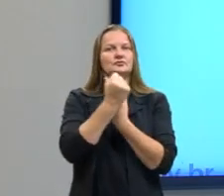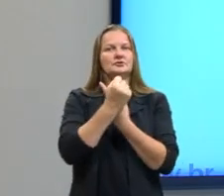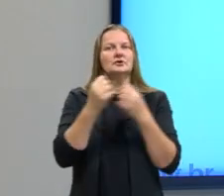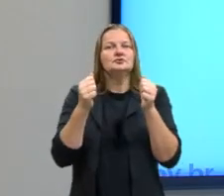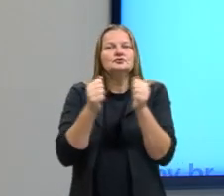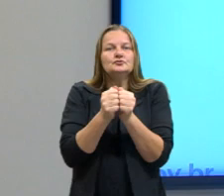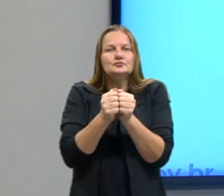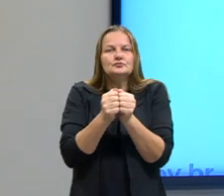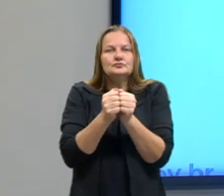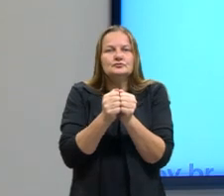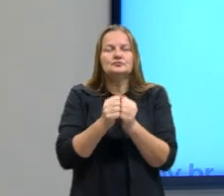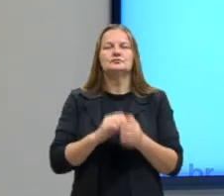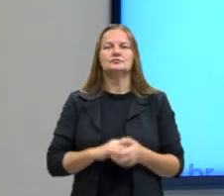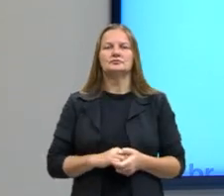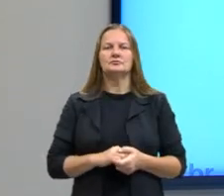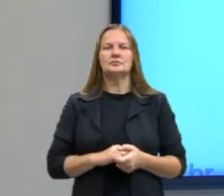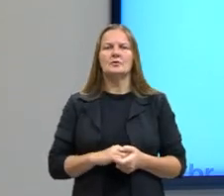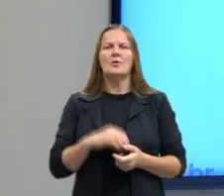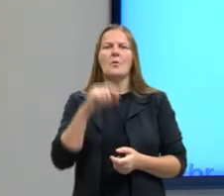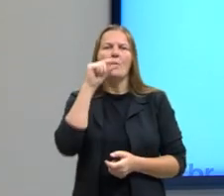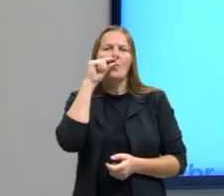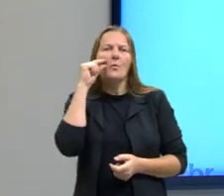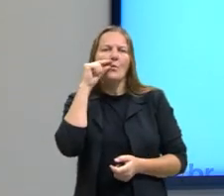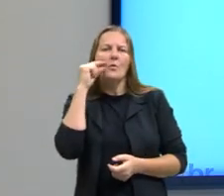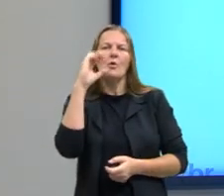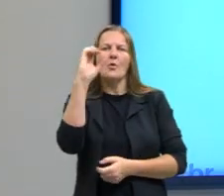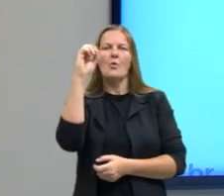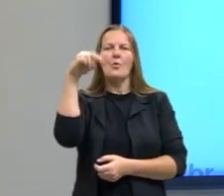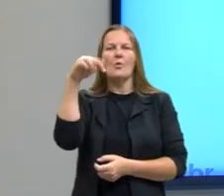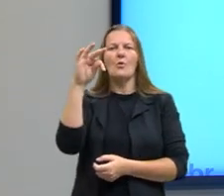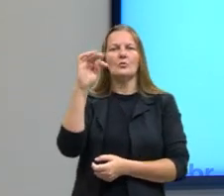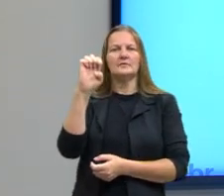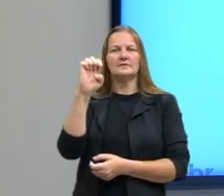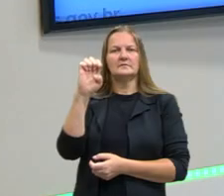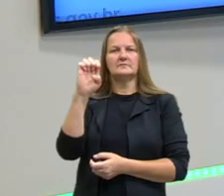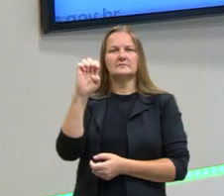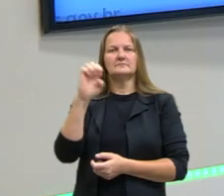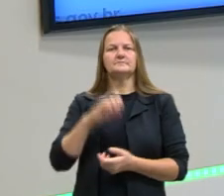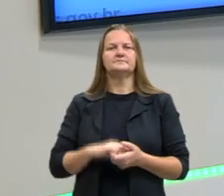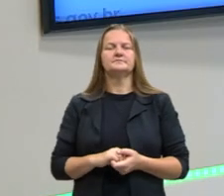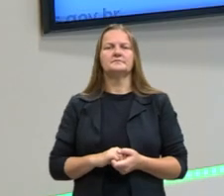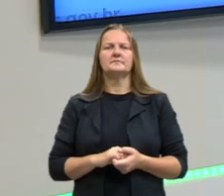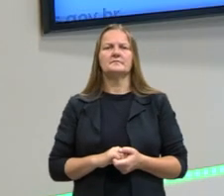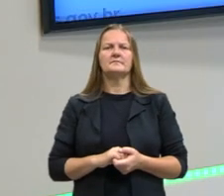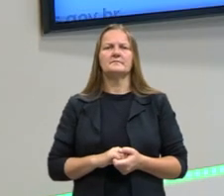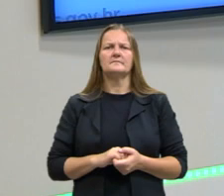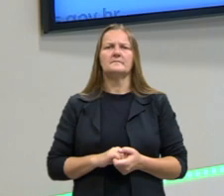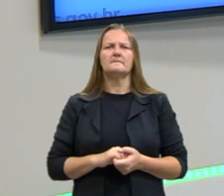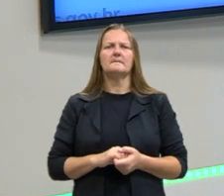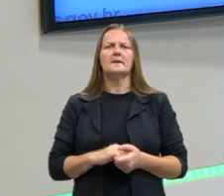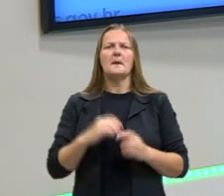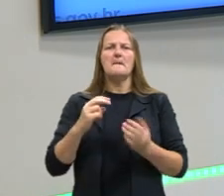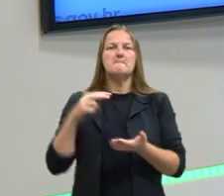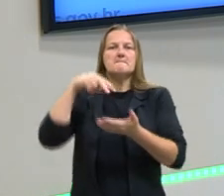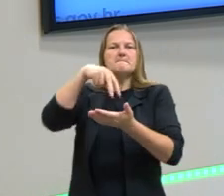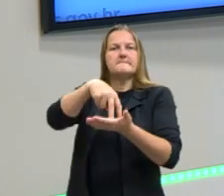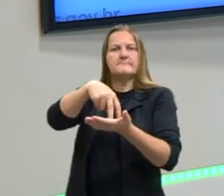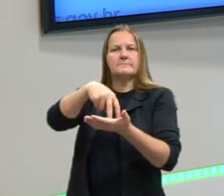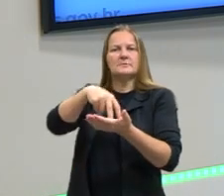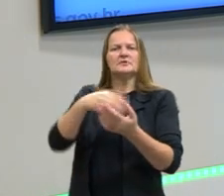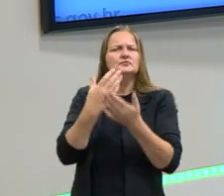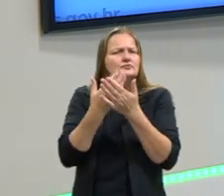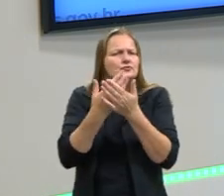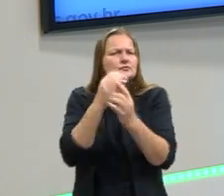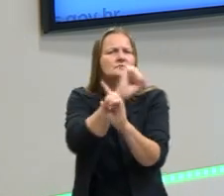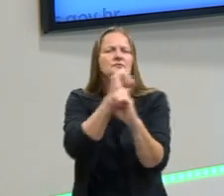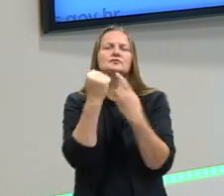que vai acontecer e o Augusto Comte que já vimos na aula passada né ele propõe então que o positivismo estudar sociologia